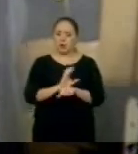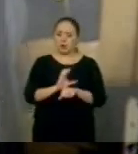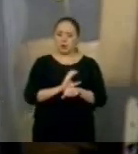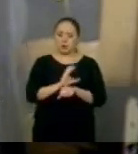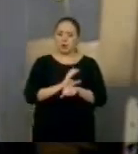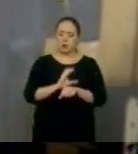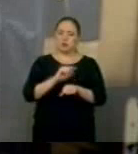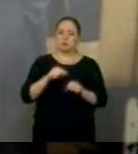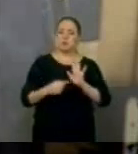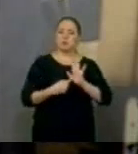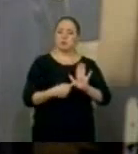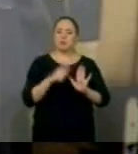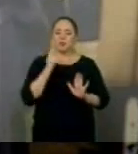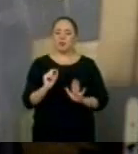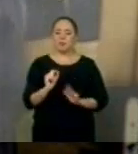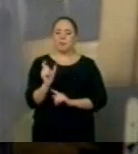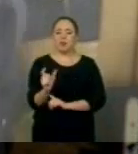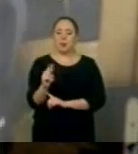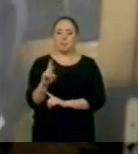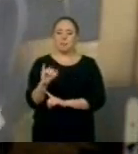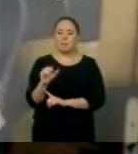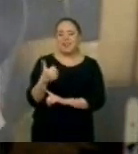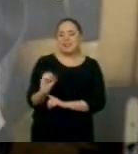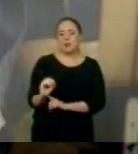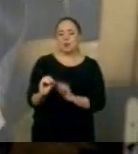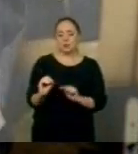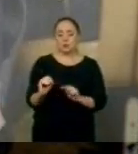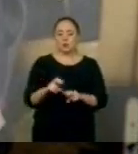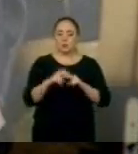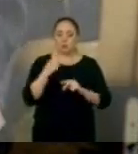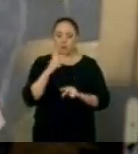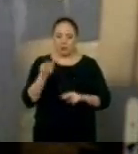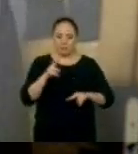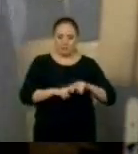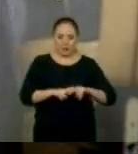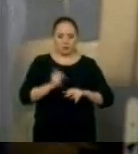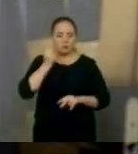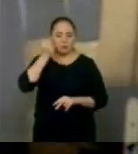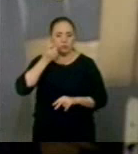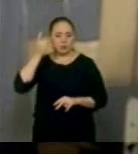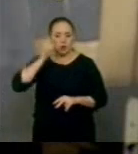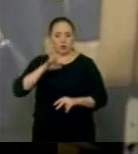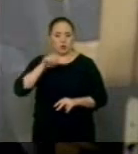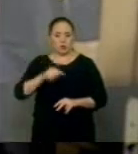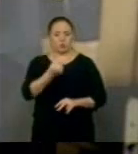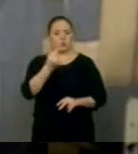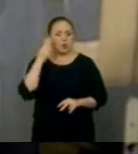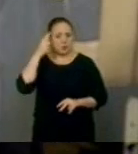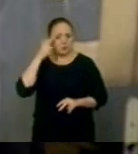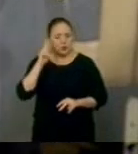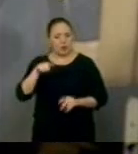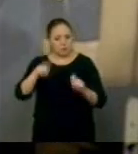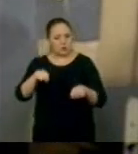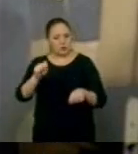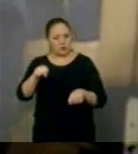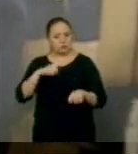República simplesmente se referiu ao termo prisão. E por se tratar do termo prisão de parlamentar apenas nessa hipótese, seria possível, sim,